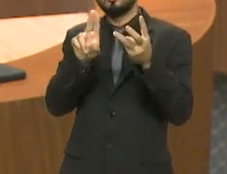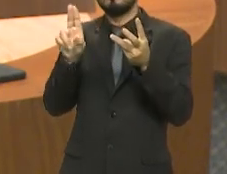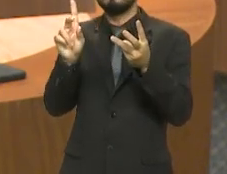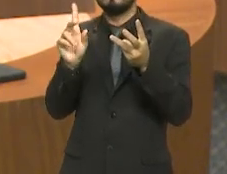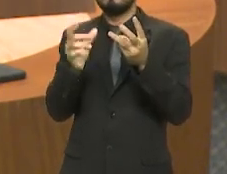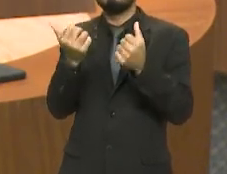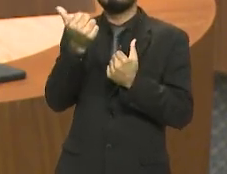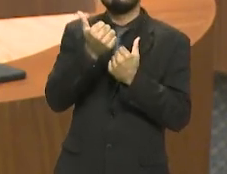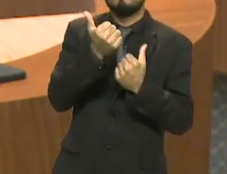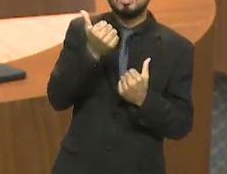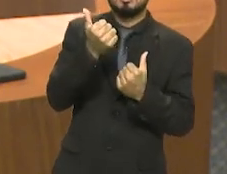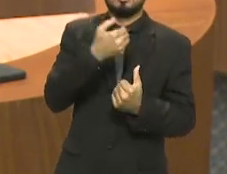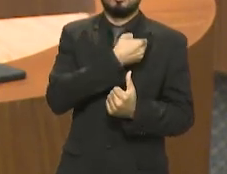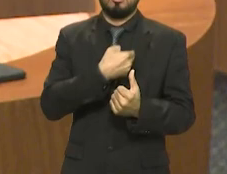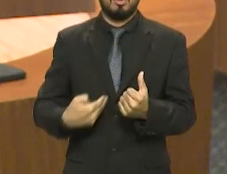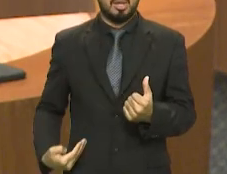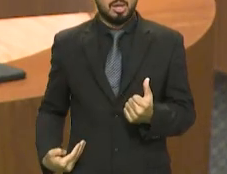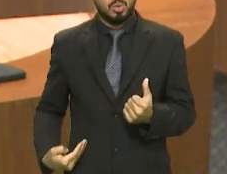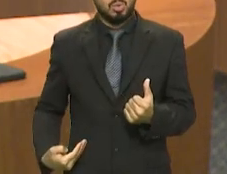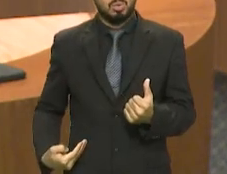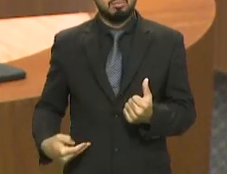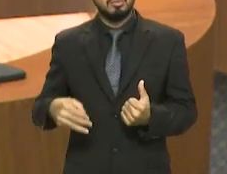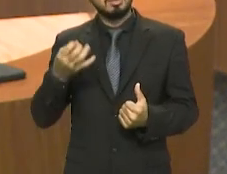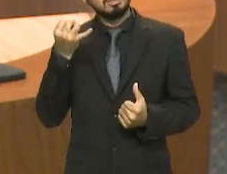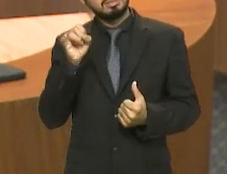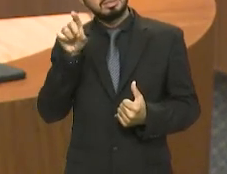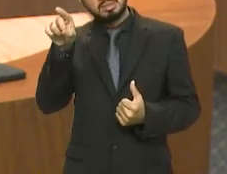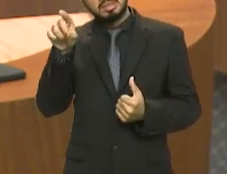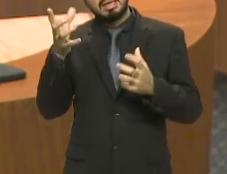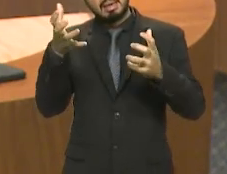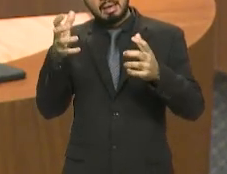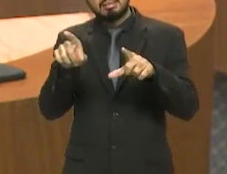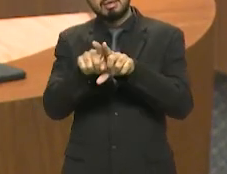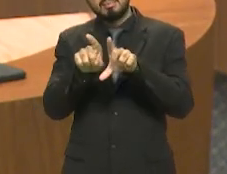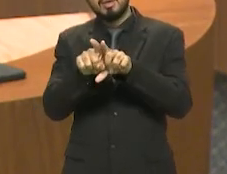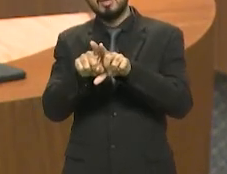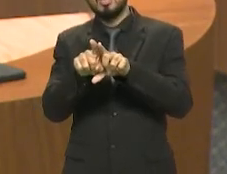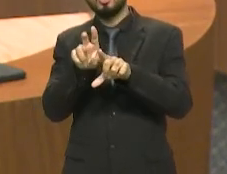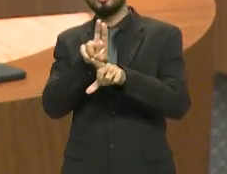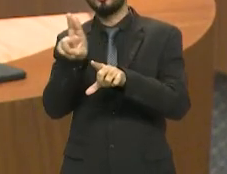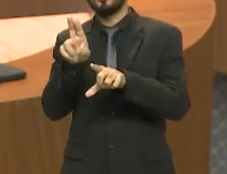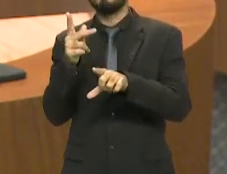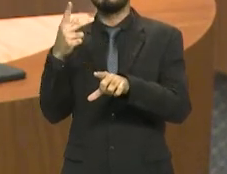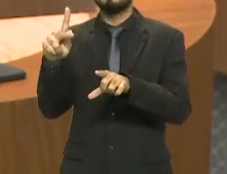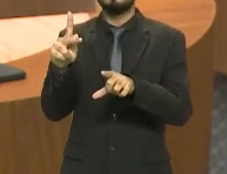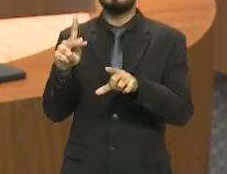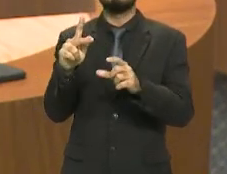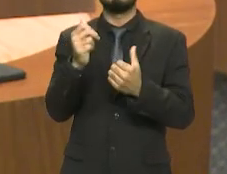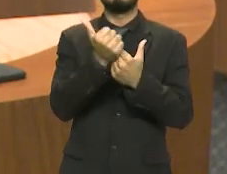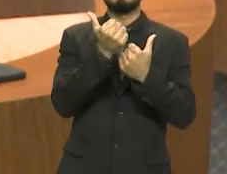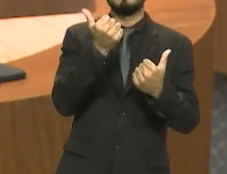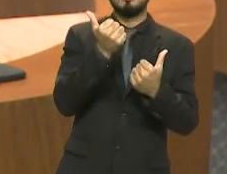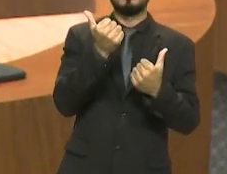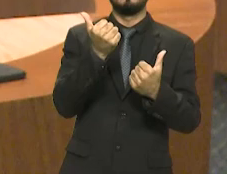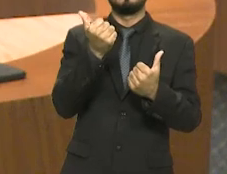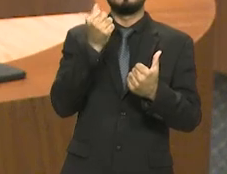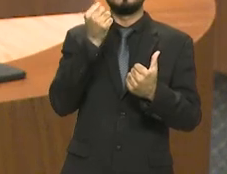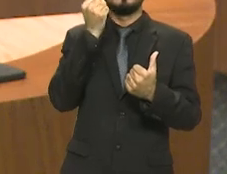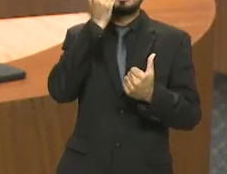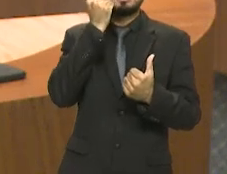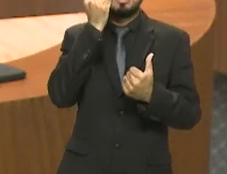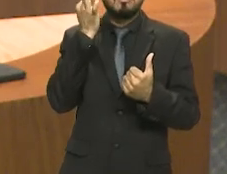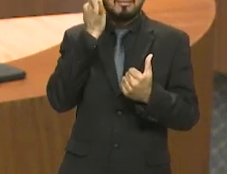nome na chapa de suplente senador, porque entendo que Vossa